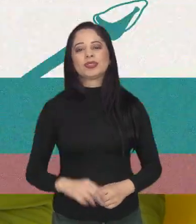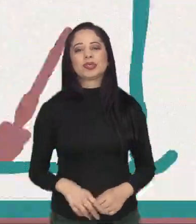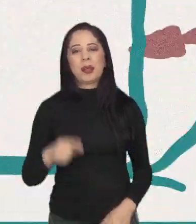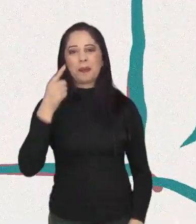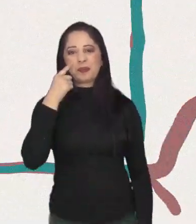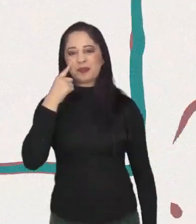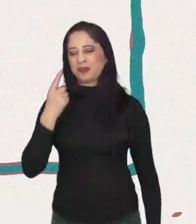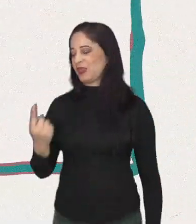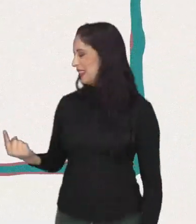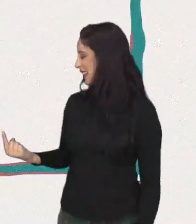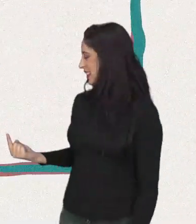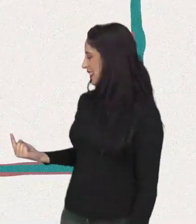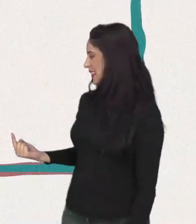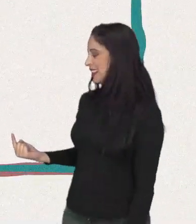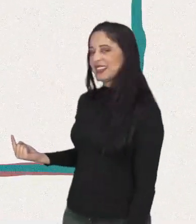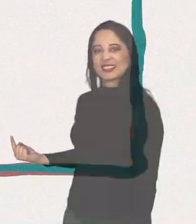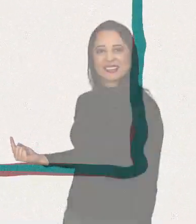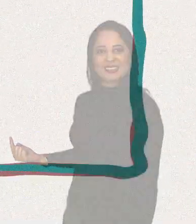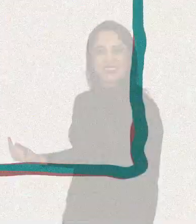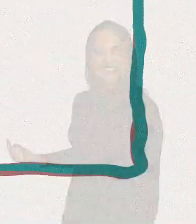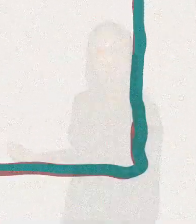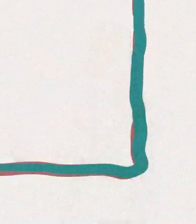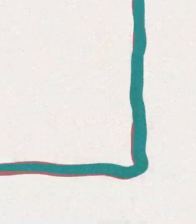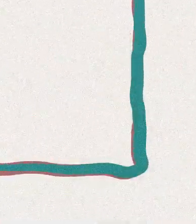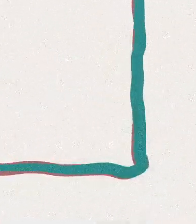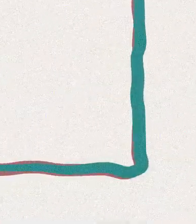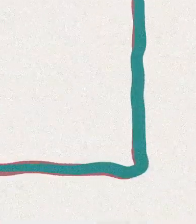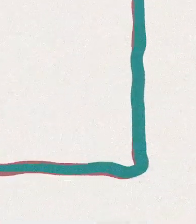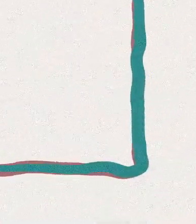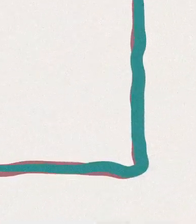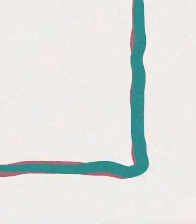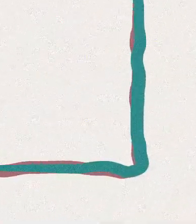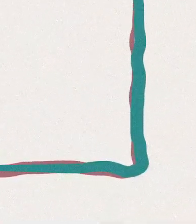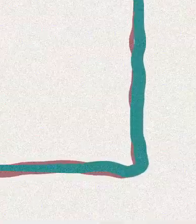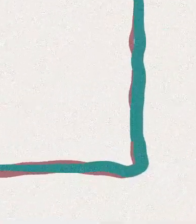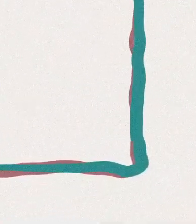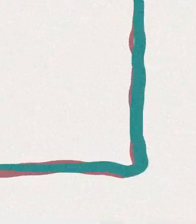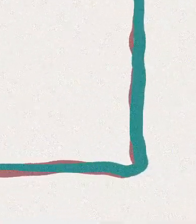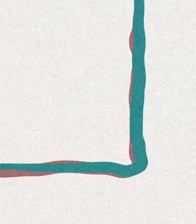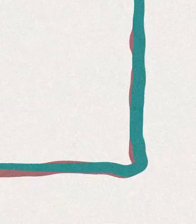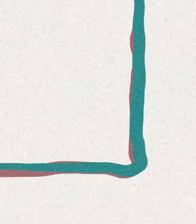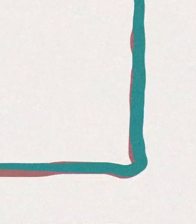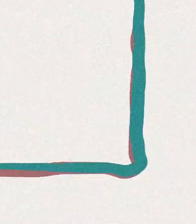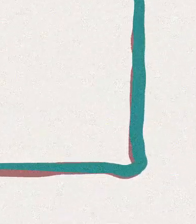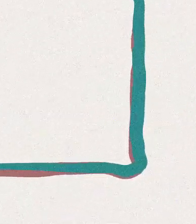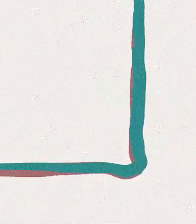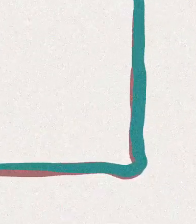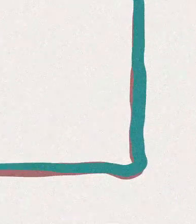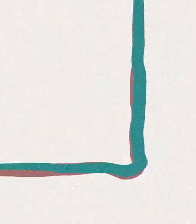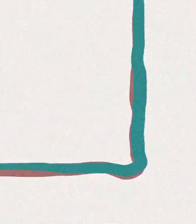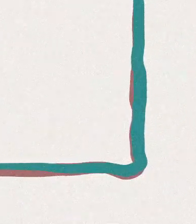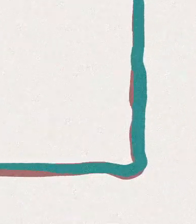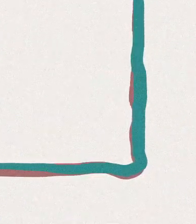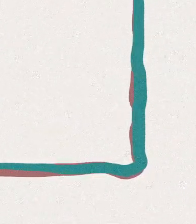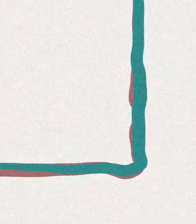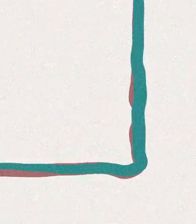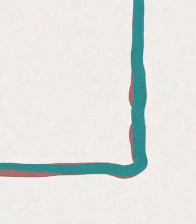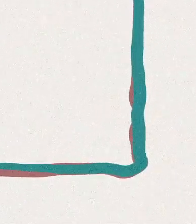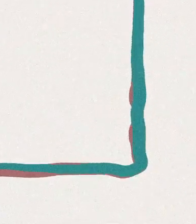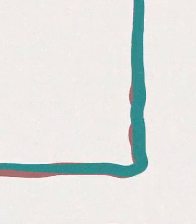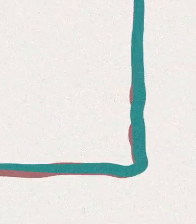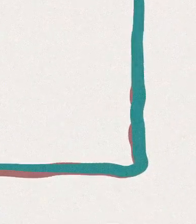hoje berço de furação placa de corte régua de Aço